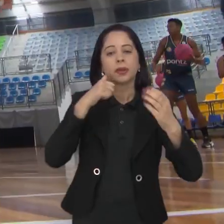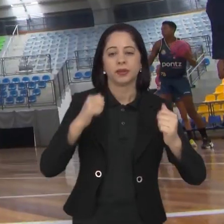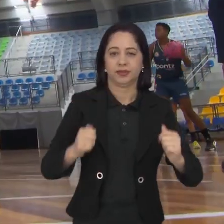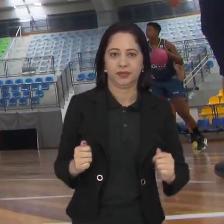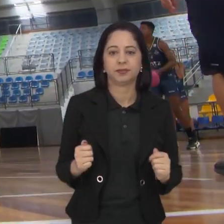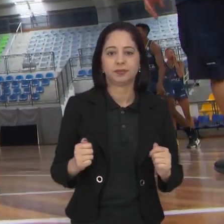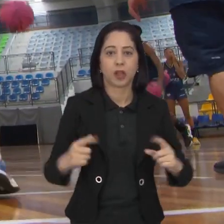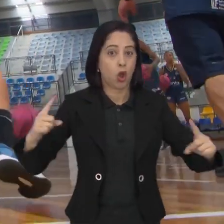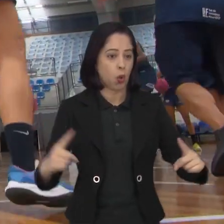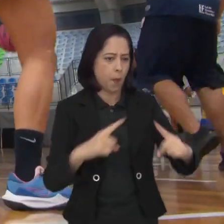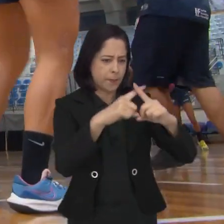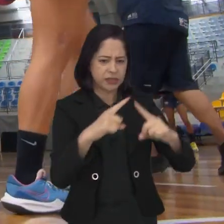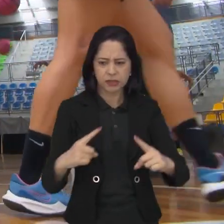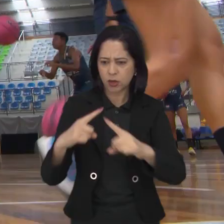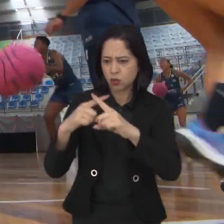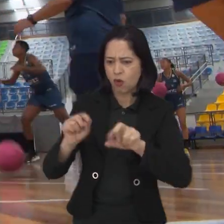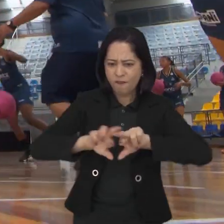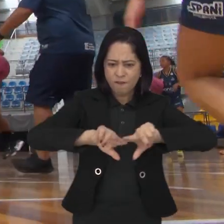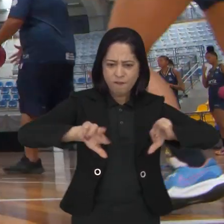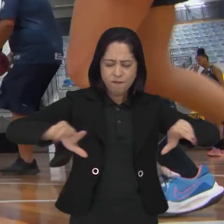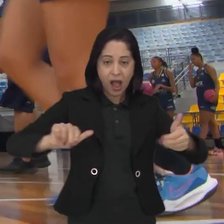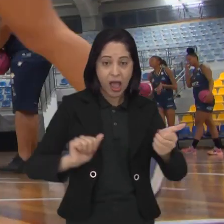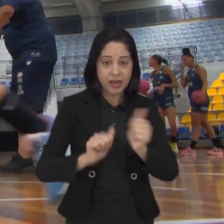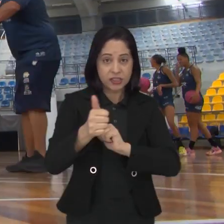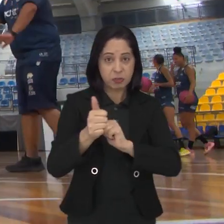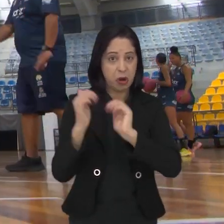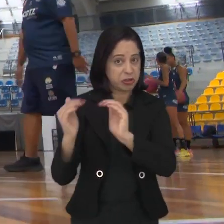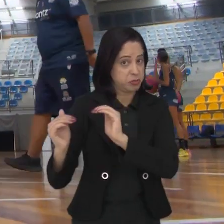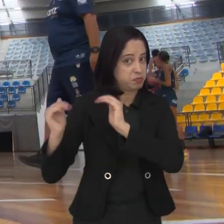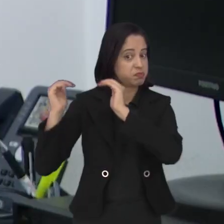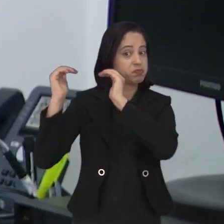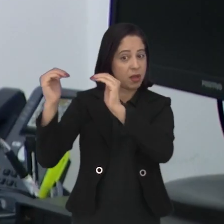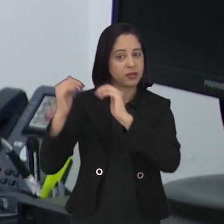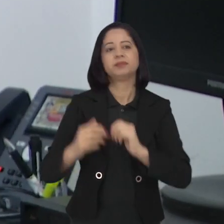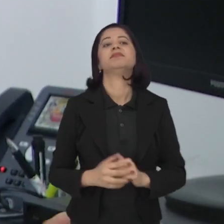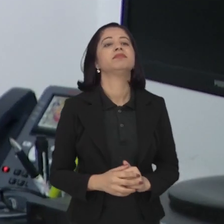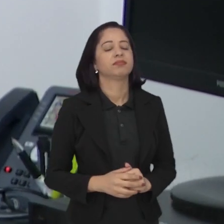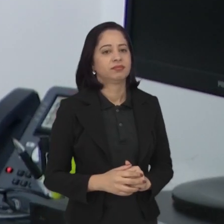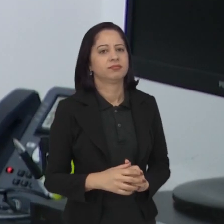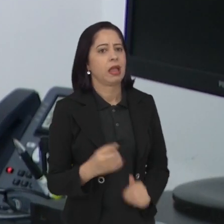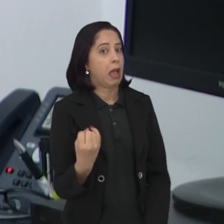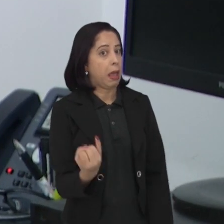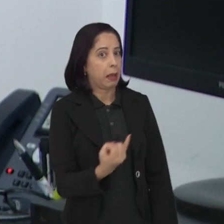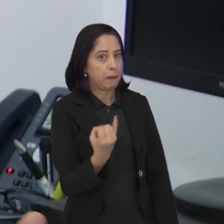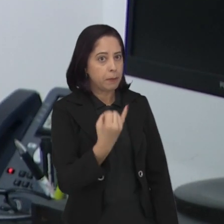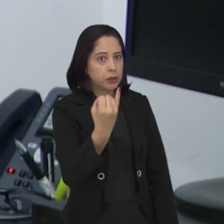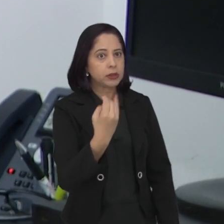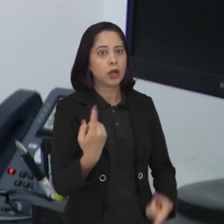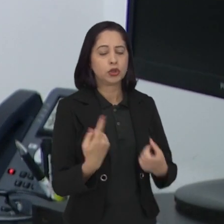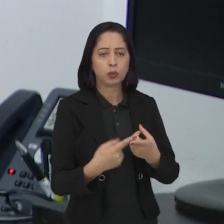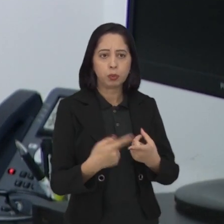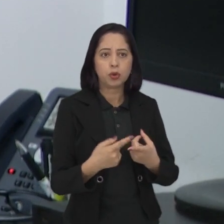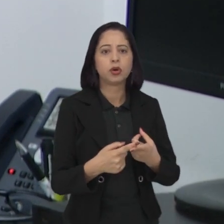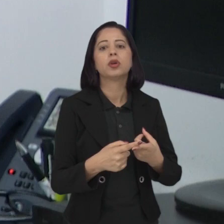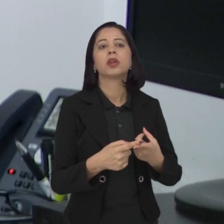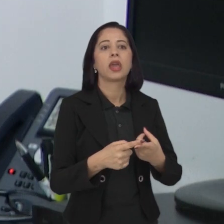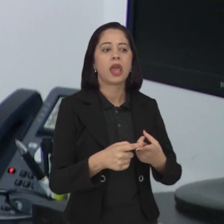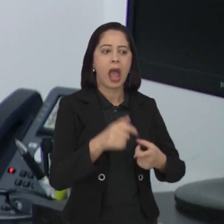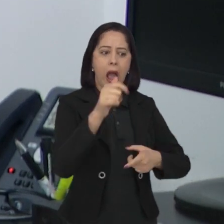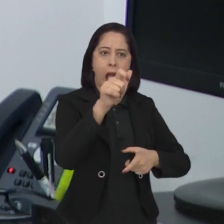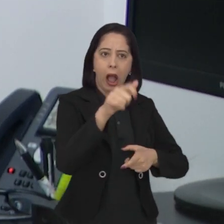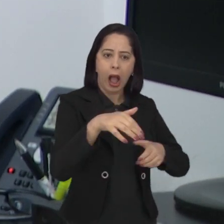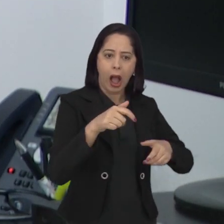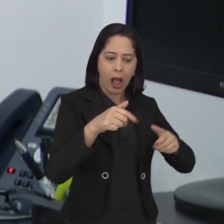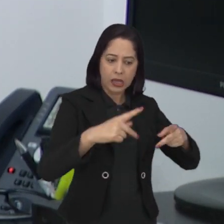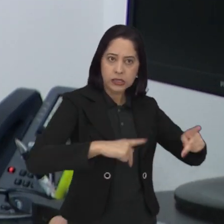base, competições que elevam o nível esportivo da cidade. Isso foi muito importante porque alavancou aqui na nossa